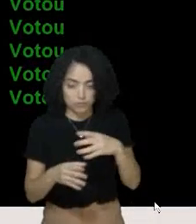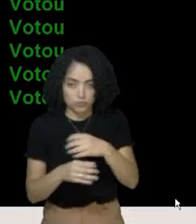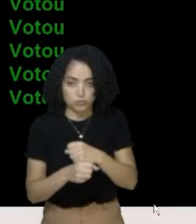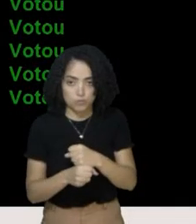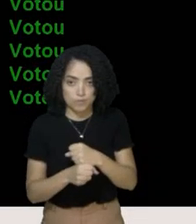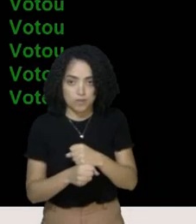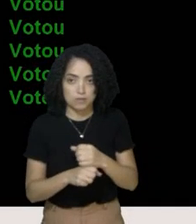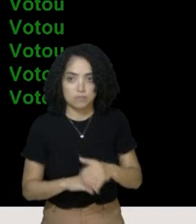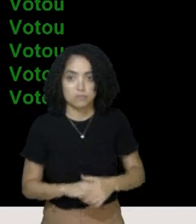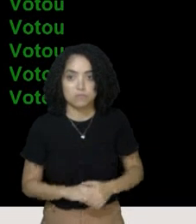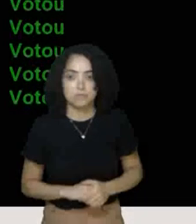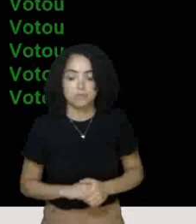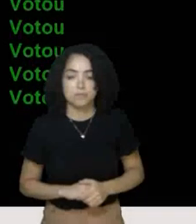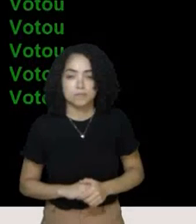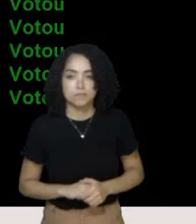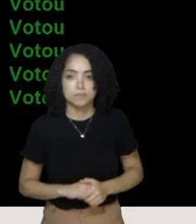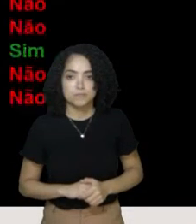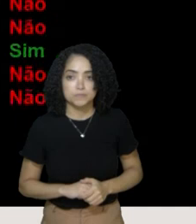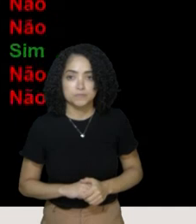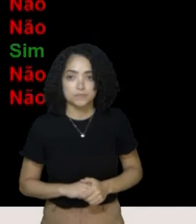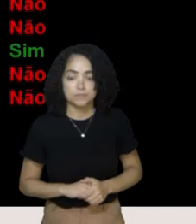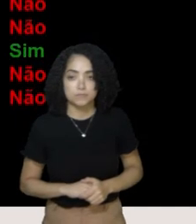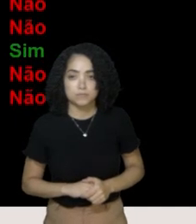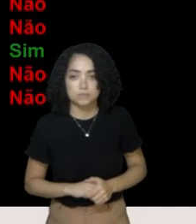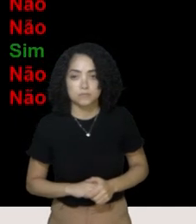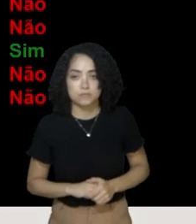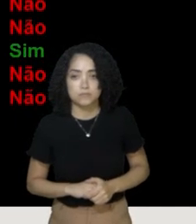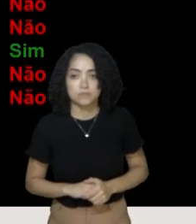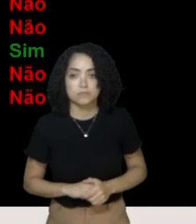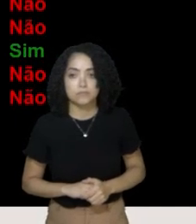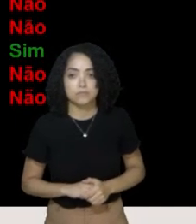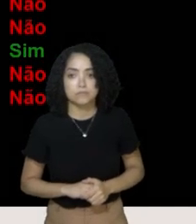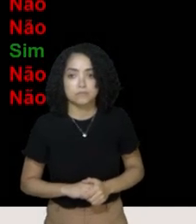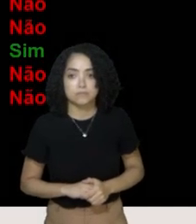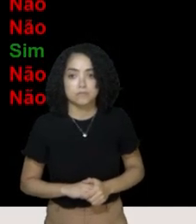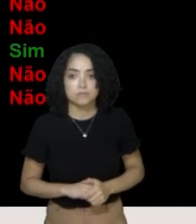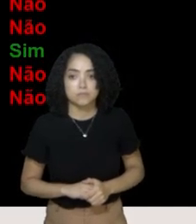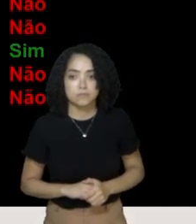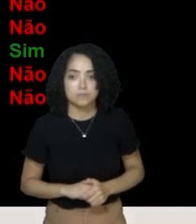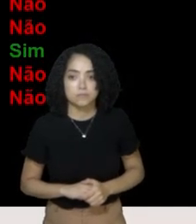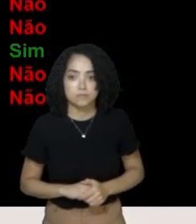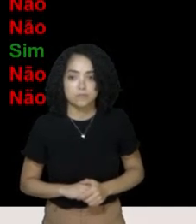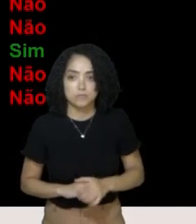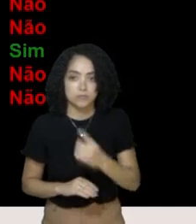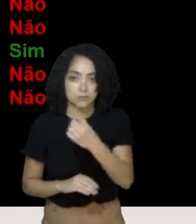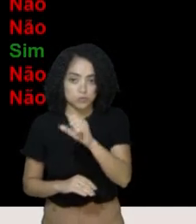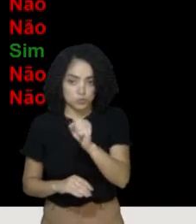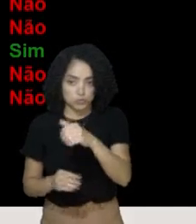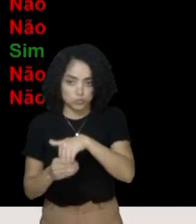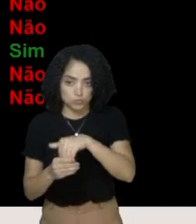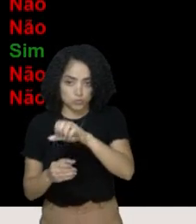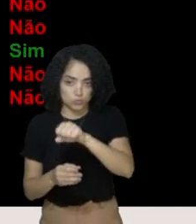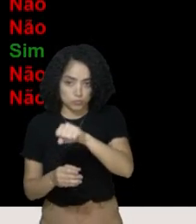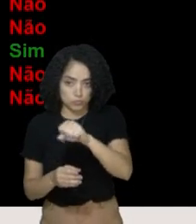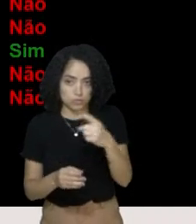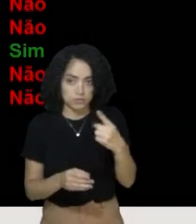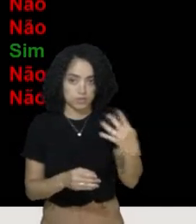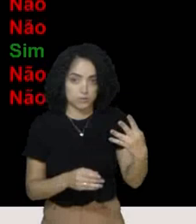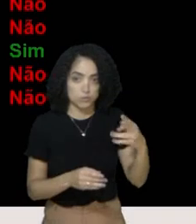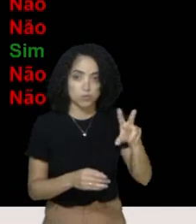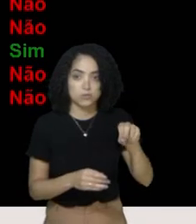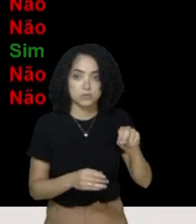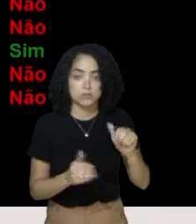o resultado, votaram 33 senhores deputados. 18, sim, 14, não